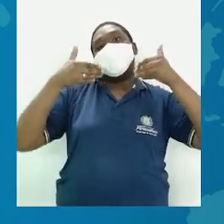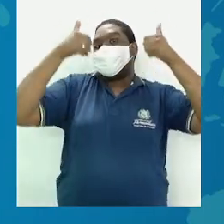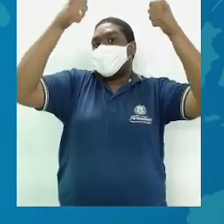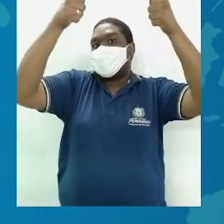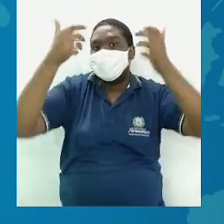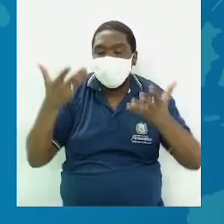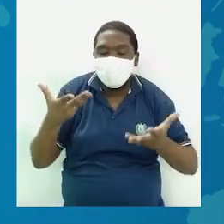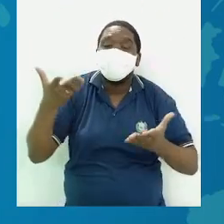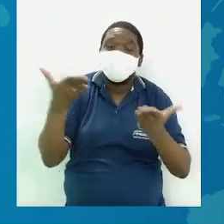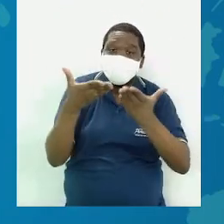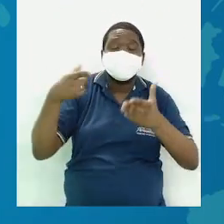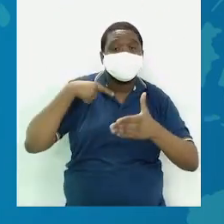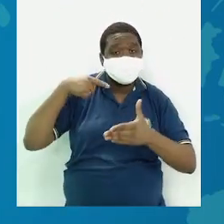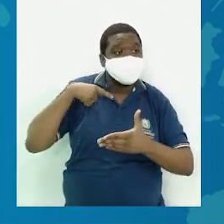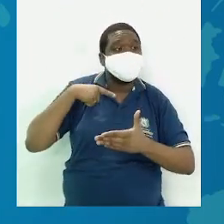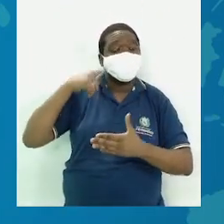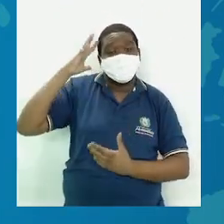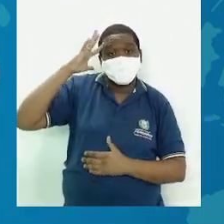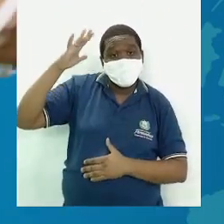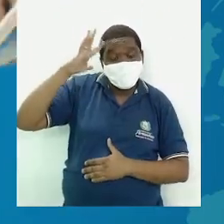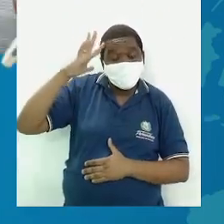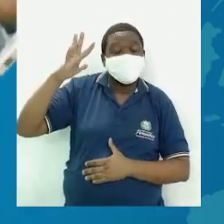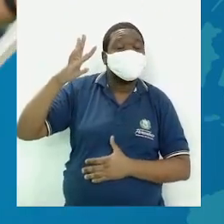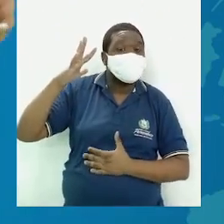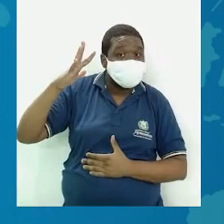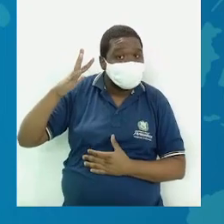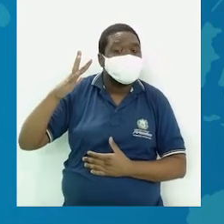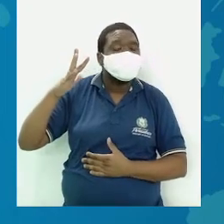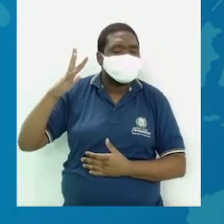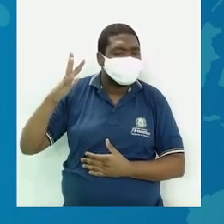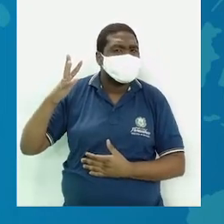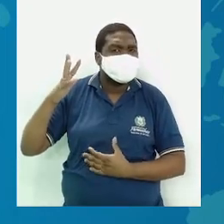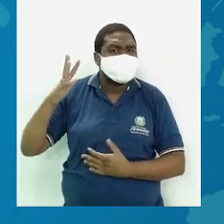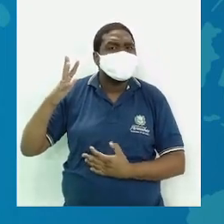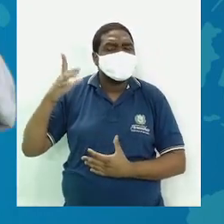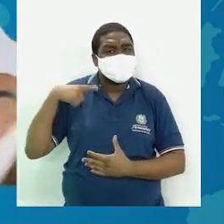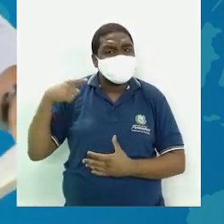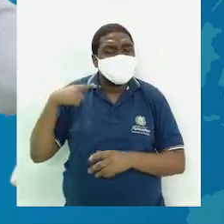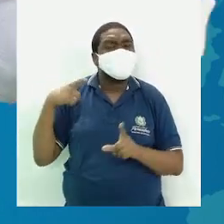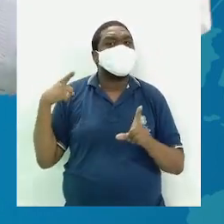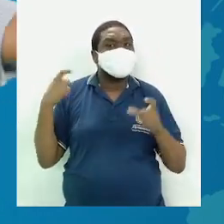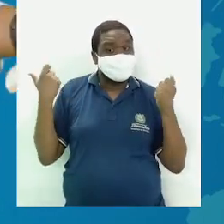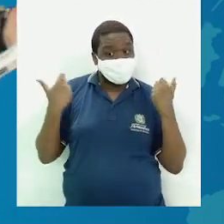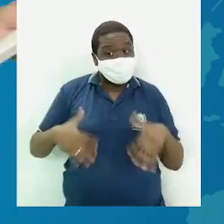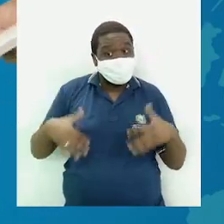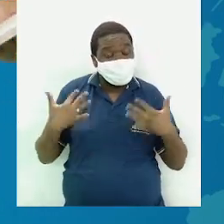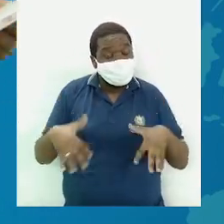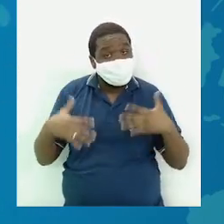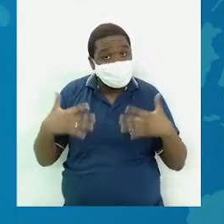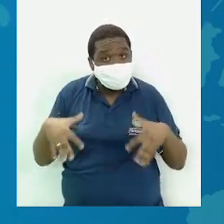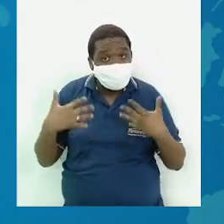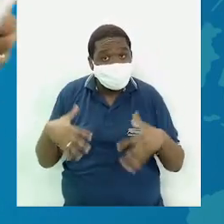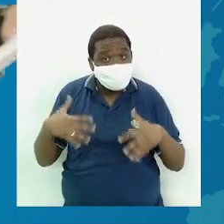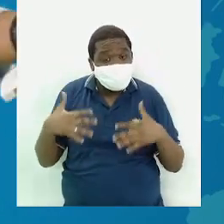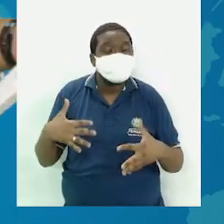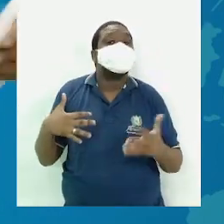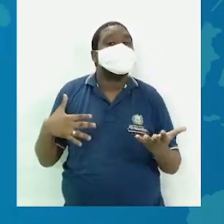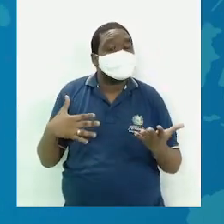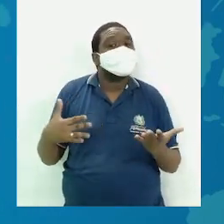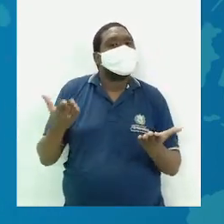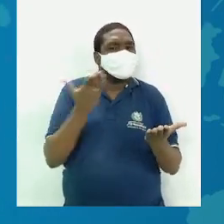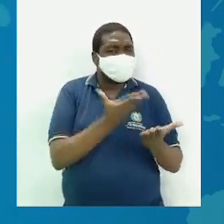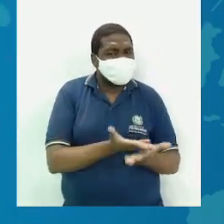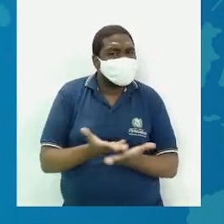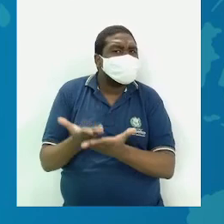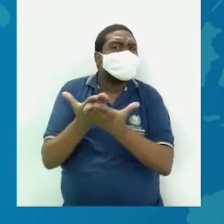com uma intensidade, com uma enorme, né, com enormes estudos,